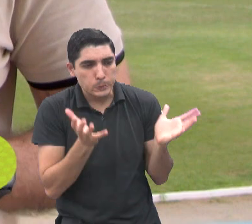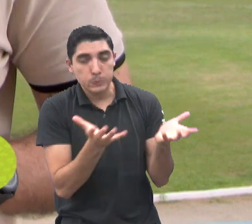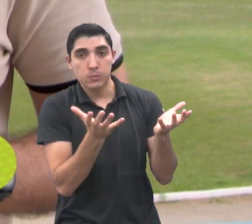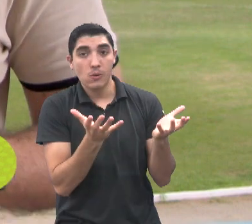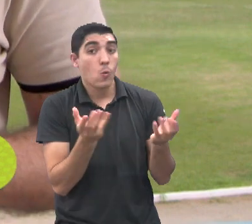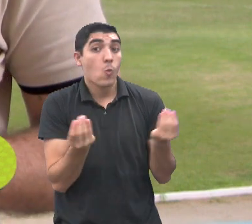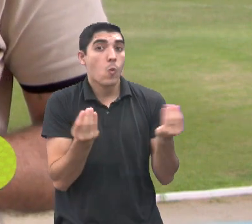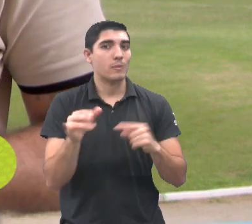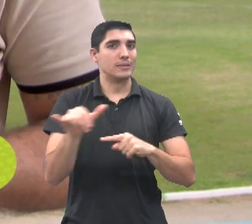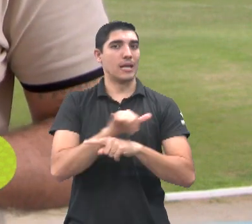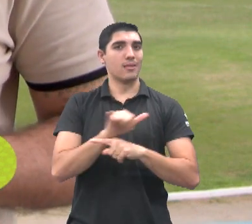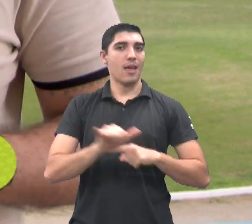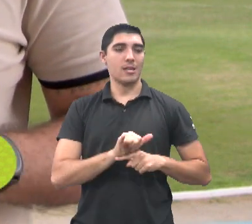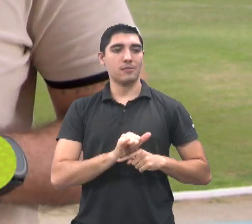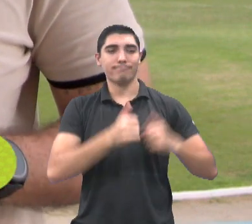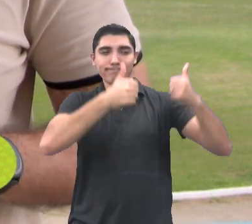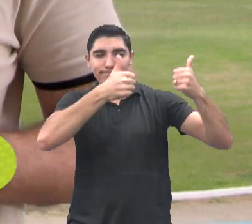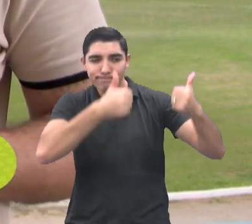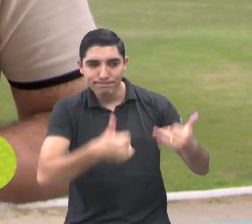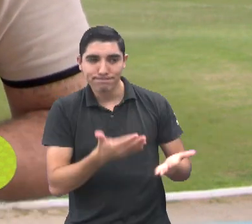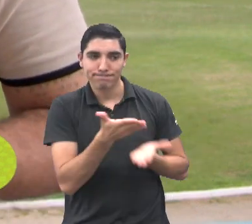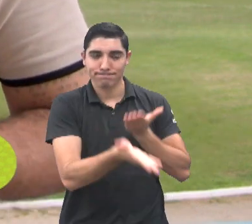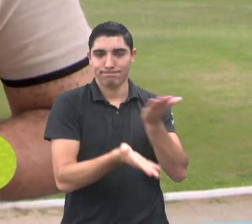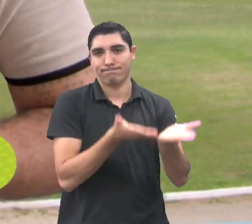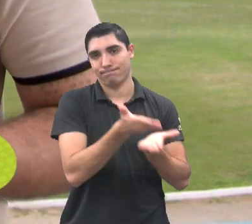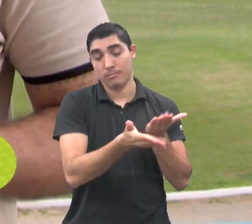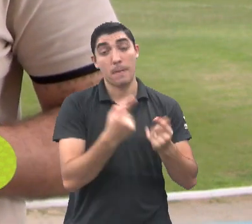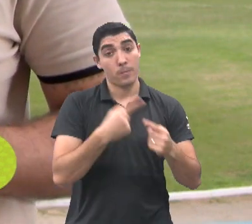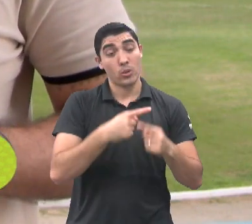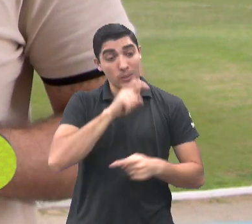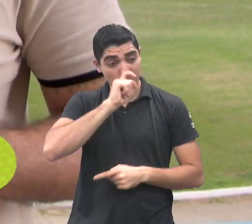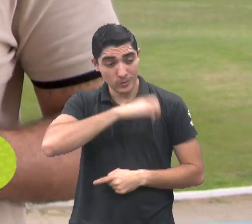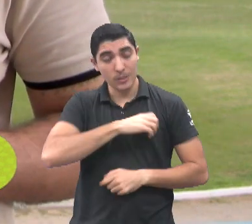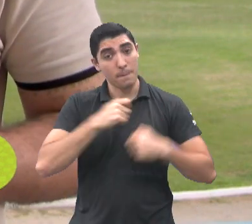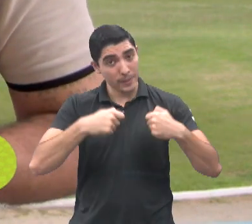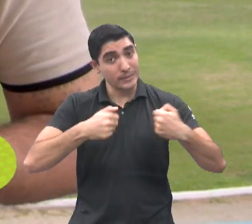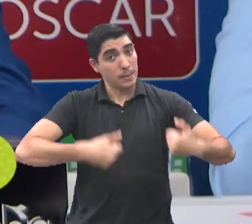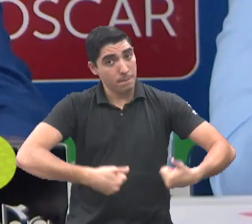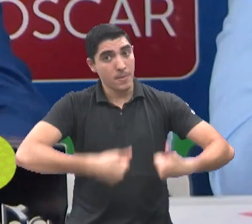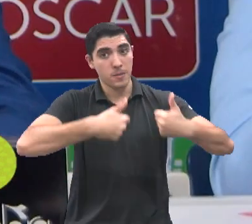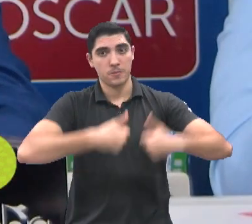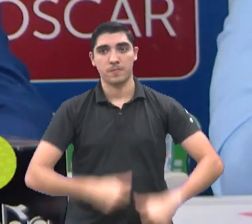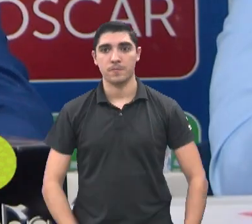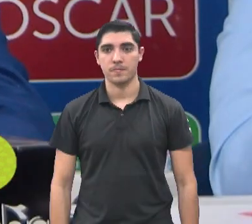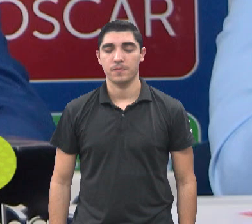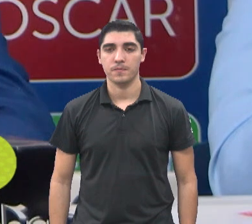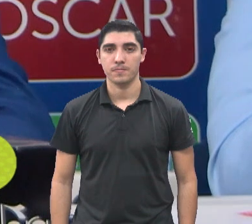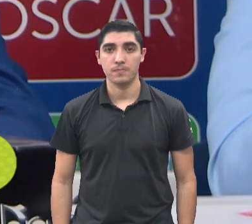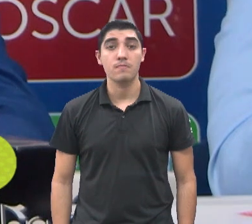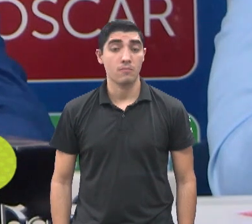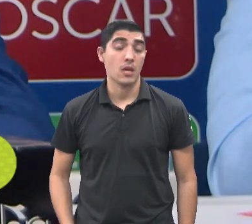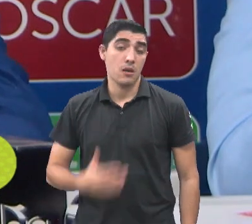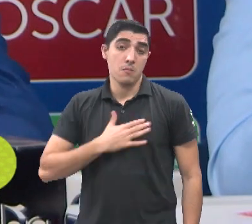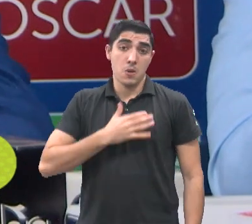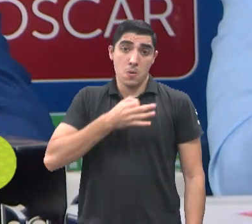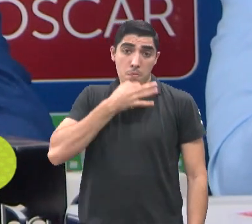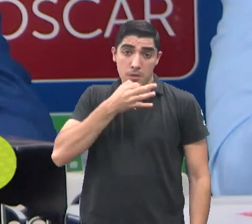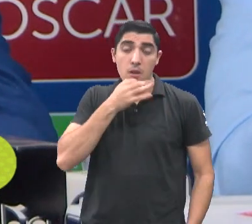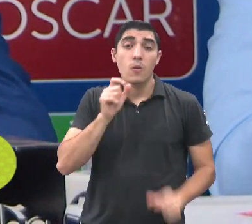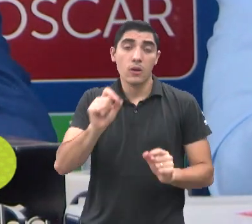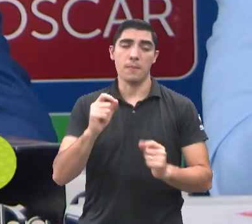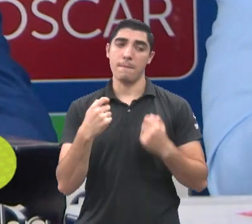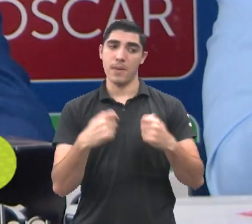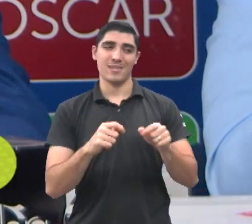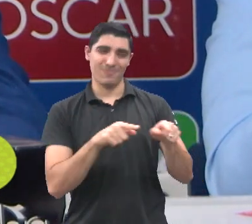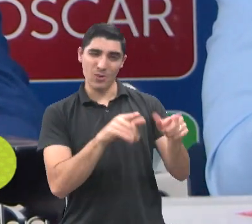a chave do São José nessa competição no Campeonato Paulista da Série 2. Nós temos primeiramente passar confiança para o